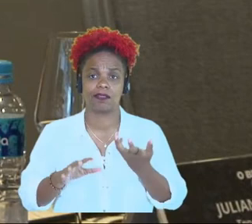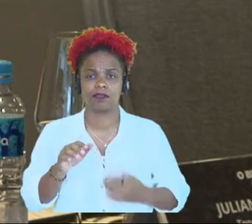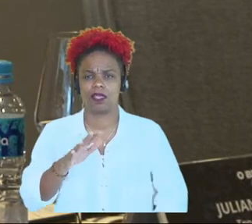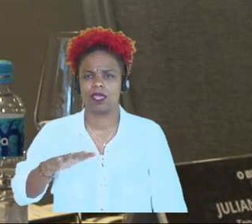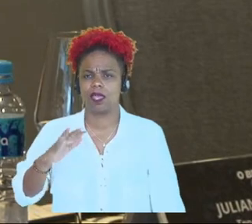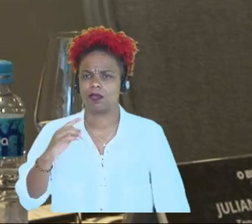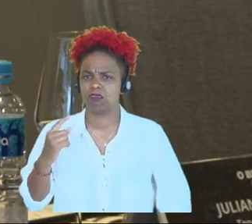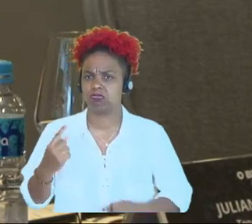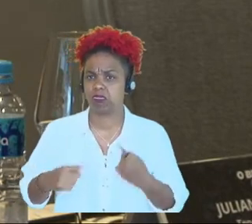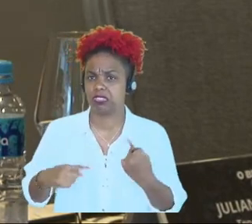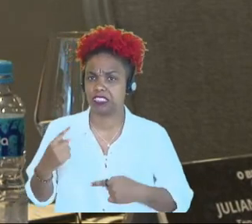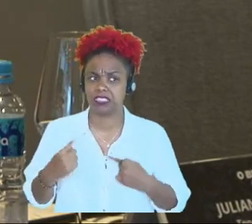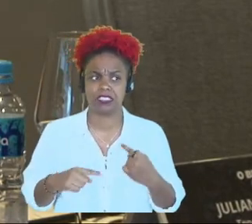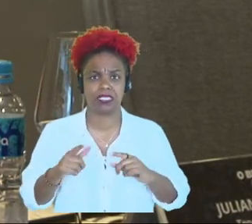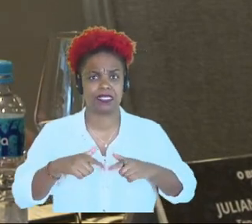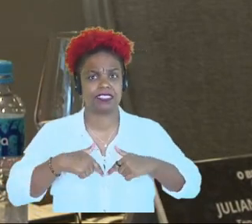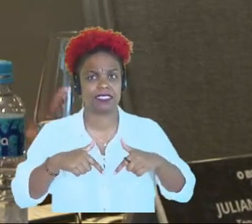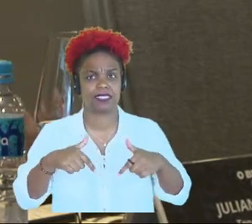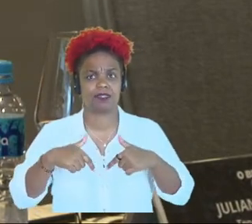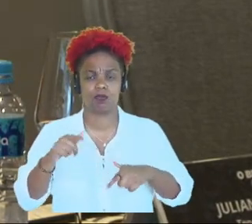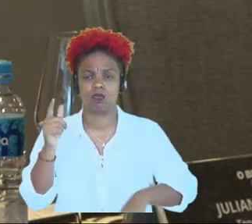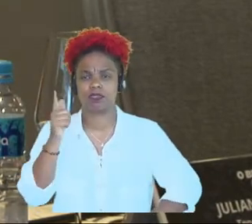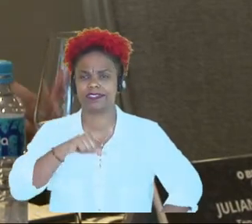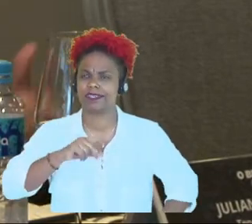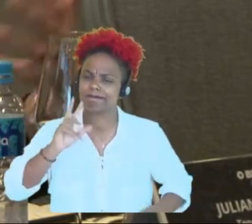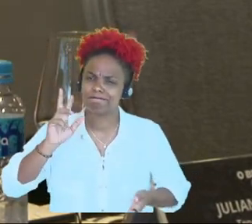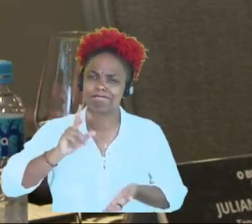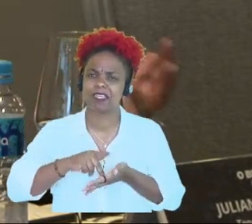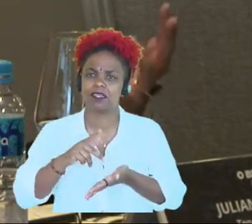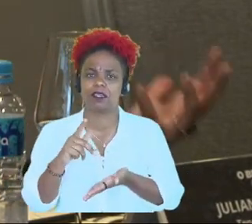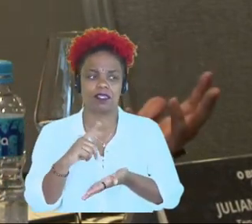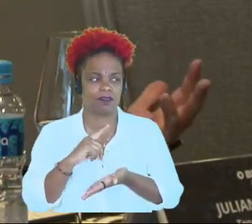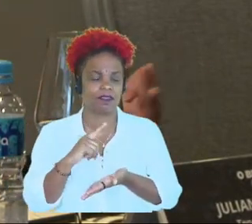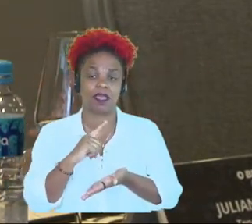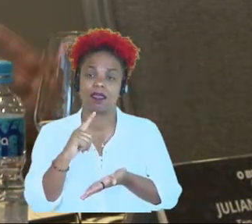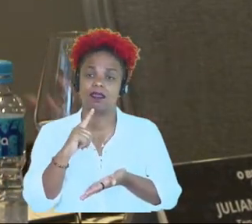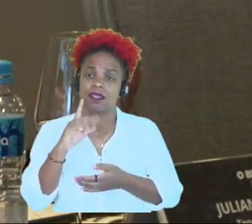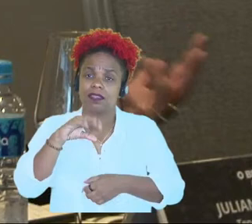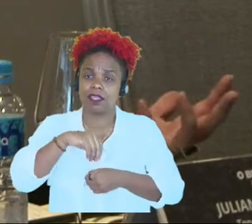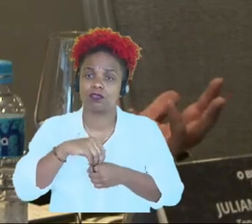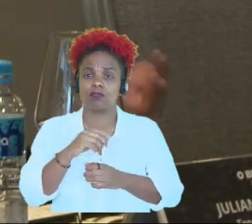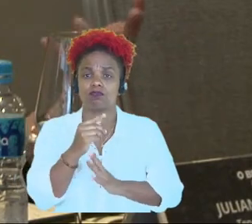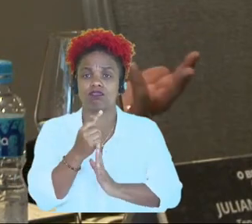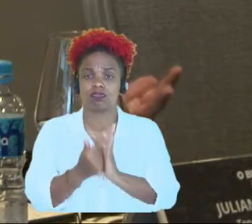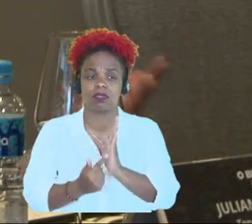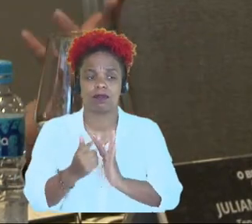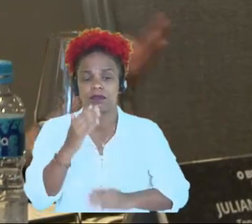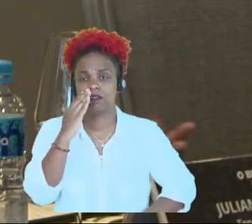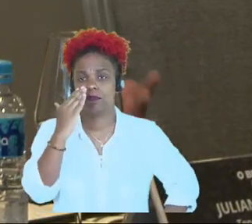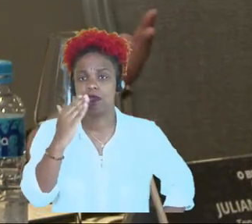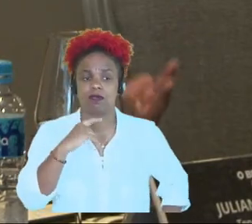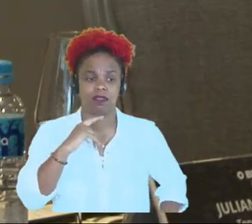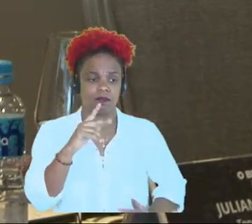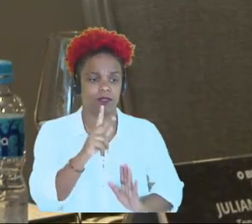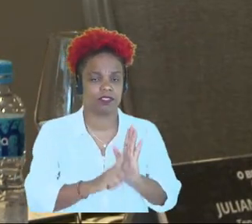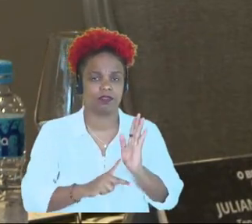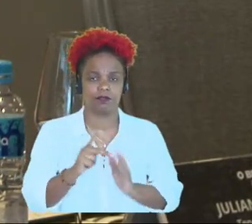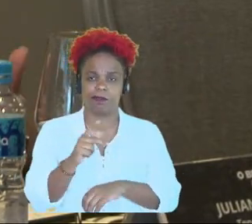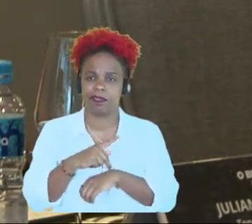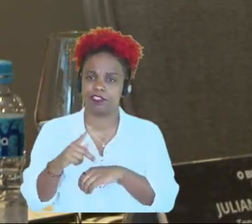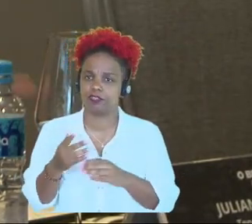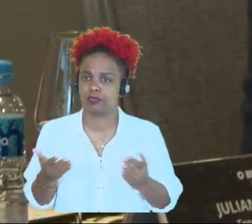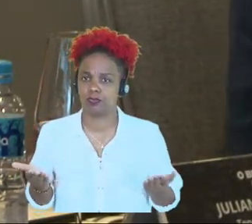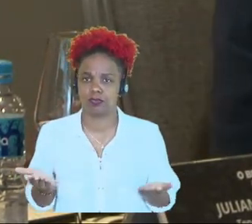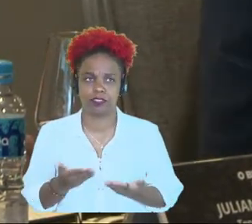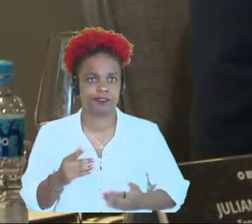política, do Executivo, e que a gente consiga, de fato, ver dentro do orçamento as nossas prioridades e, principalmente, um projeto de país, que é algo que hoje em